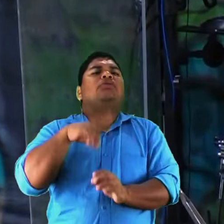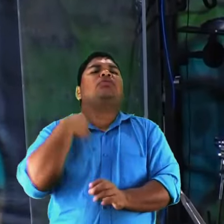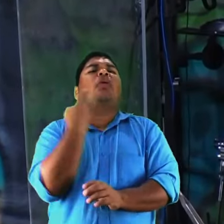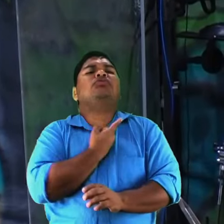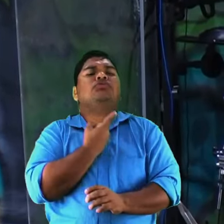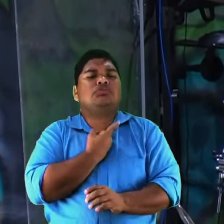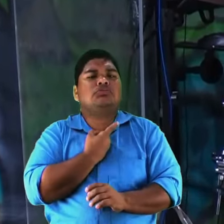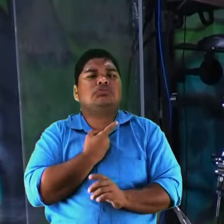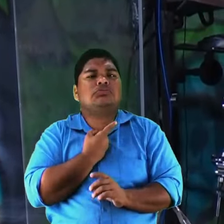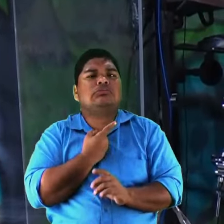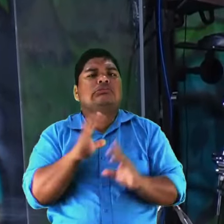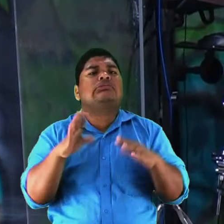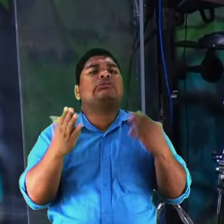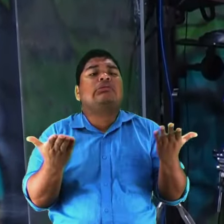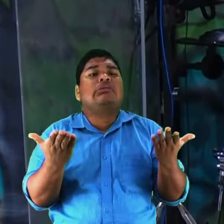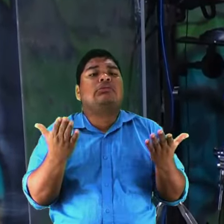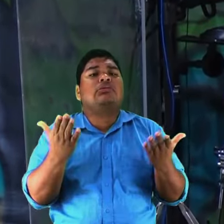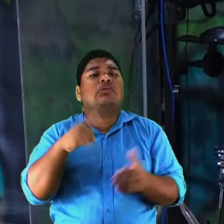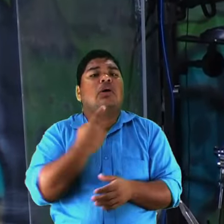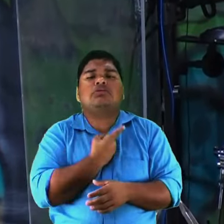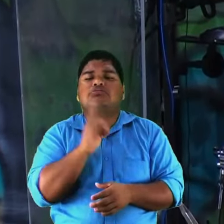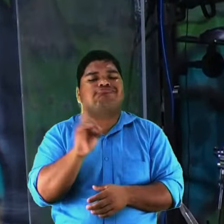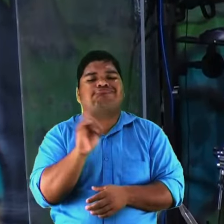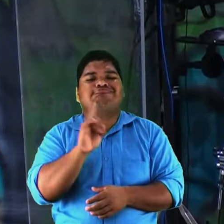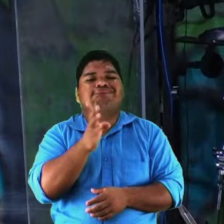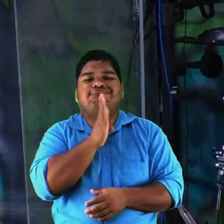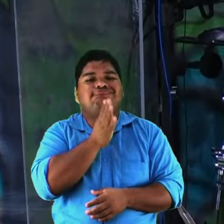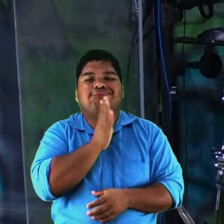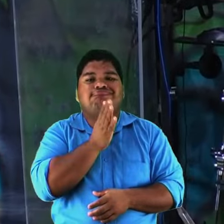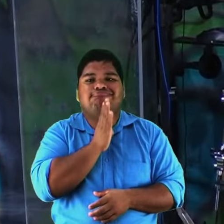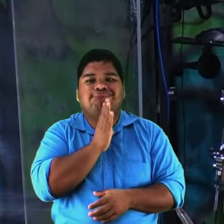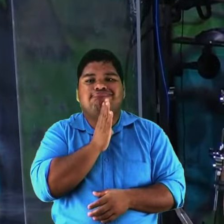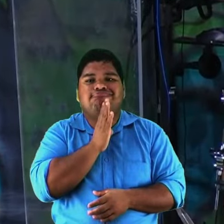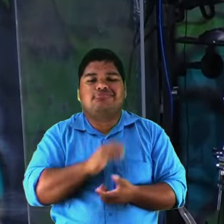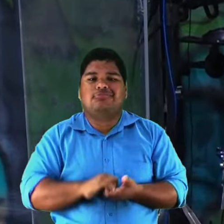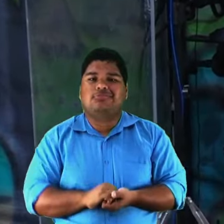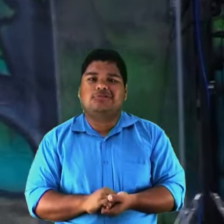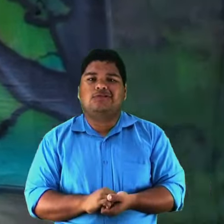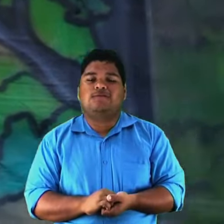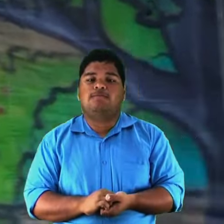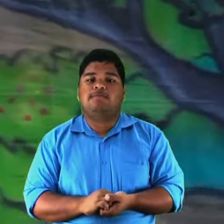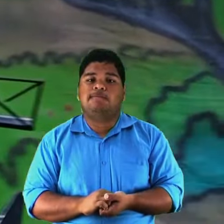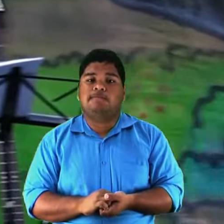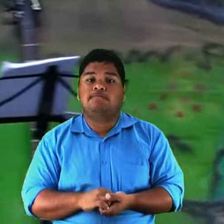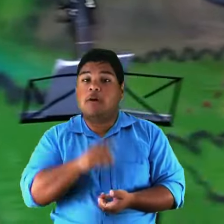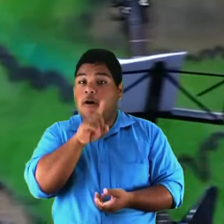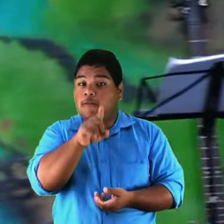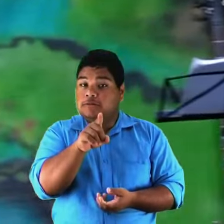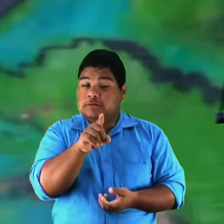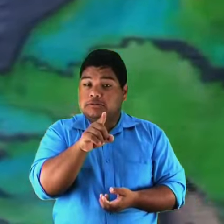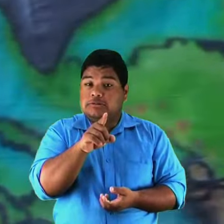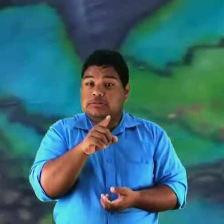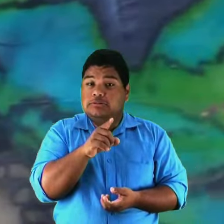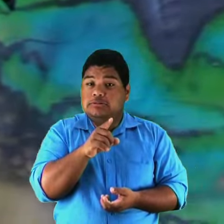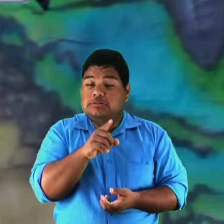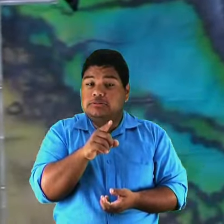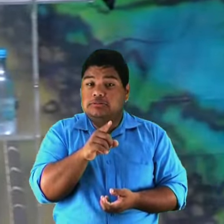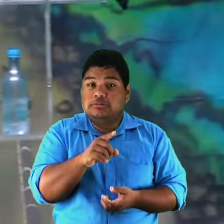temos? Nós não conhecemos a nós mesmos. Mas você avalia a sua